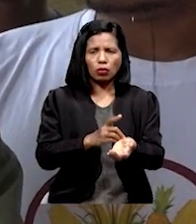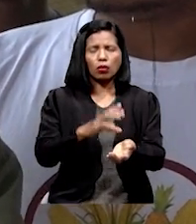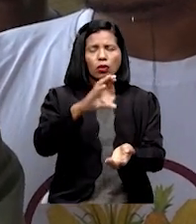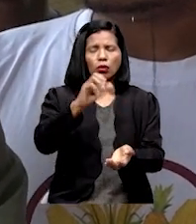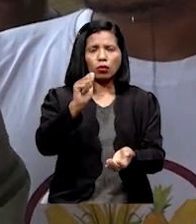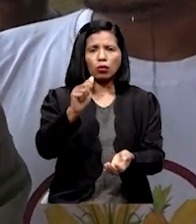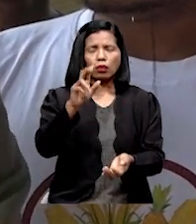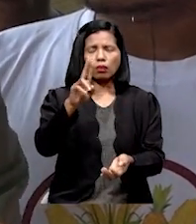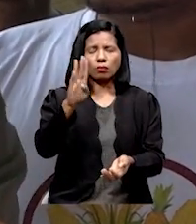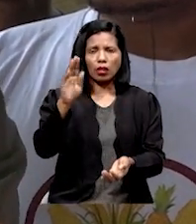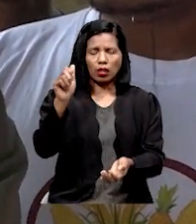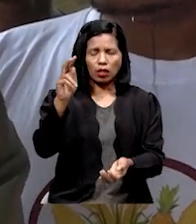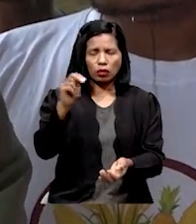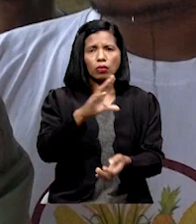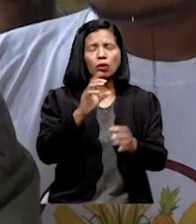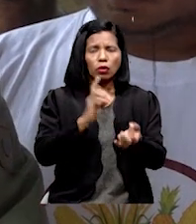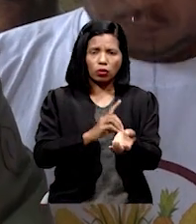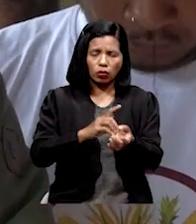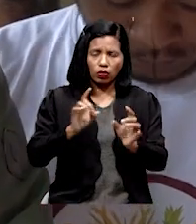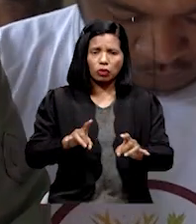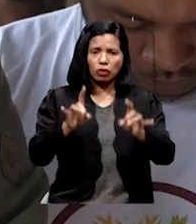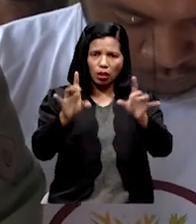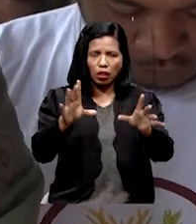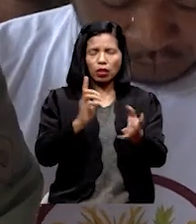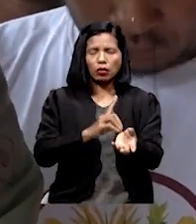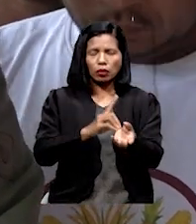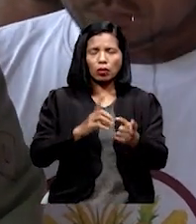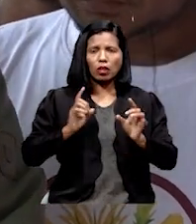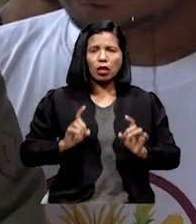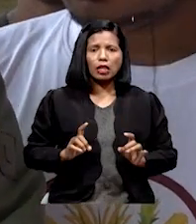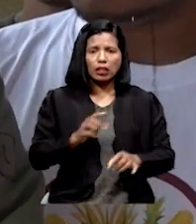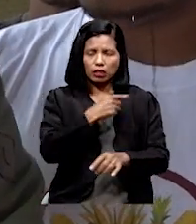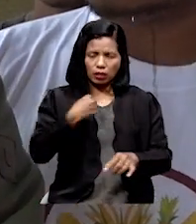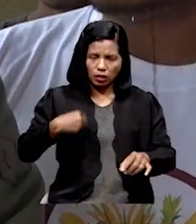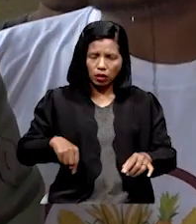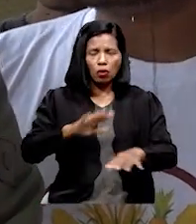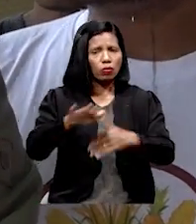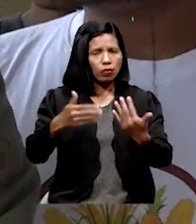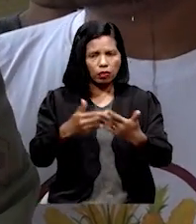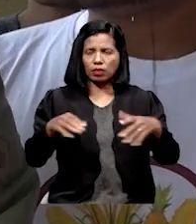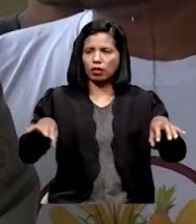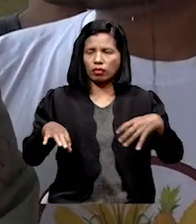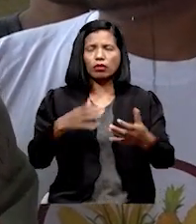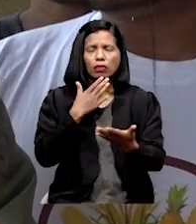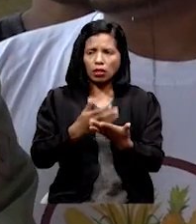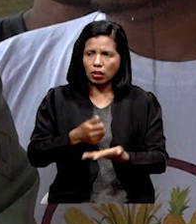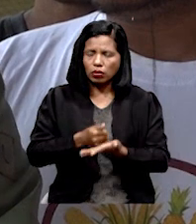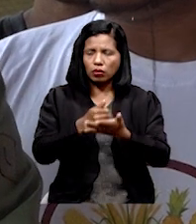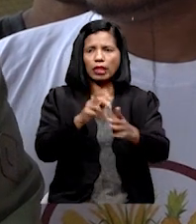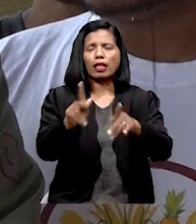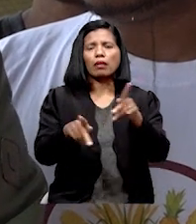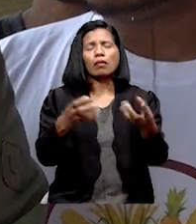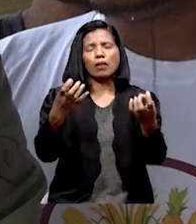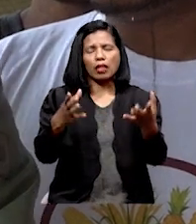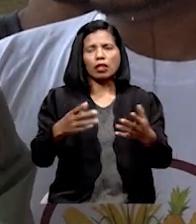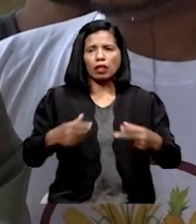Zira australiano Cina dottor tutto servizio tu ordena di chi salve è un barone di vita ma ho compagno di